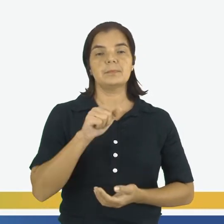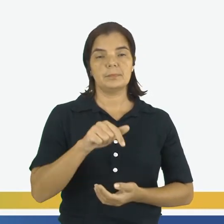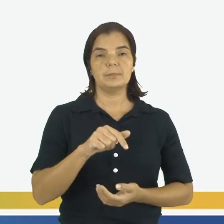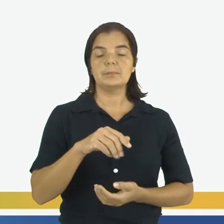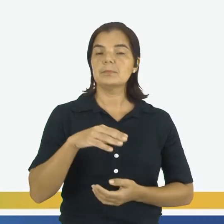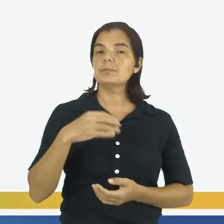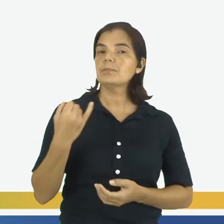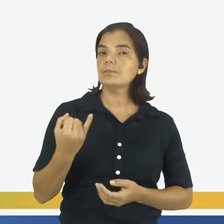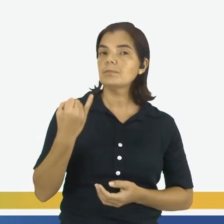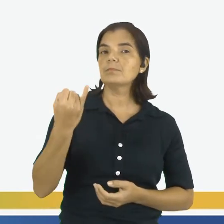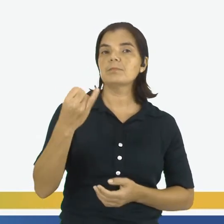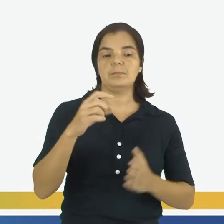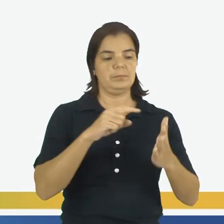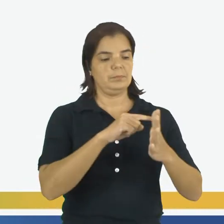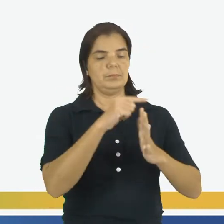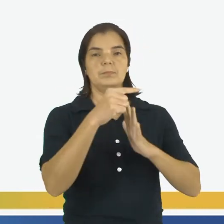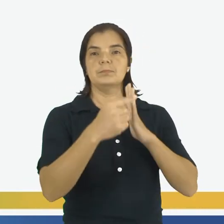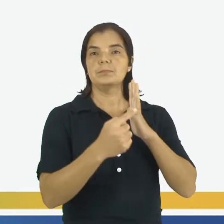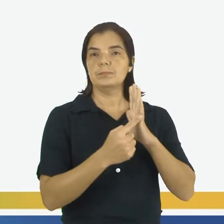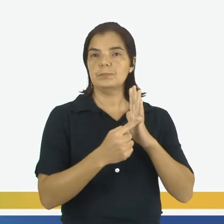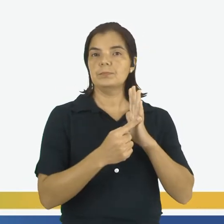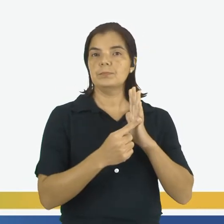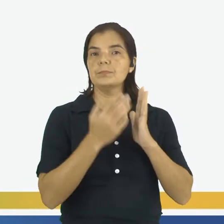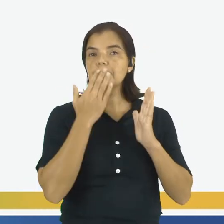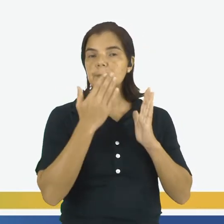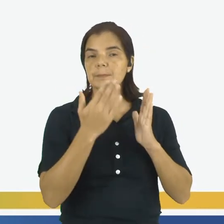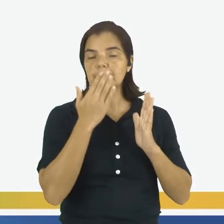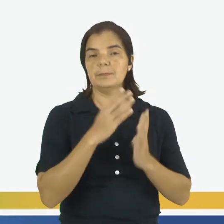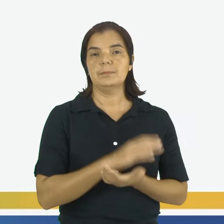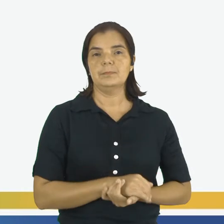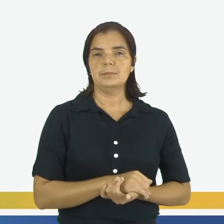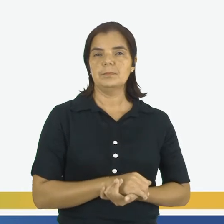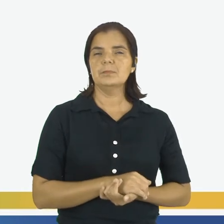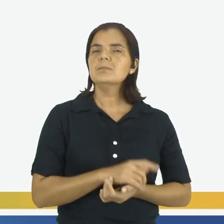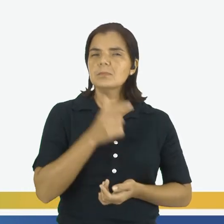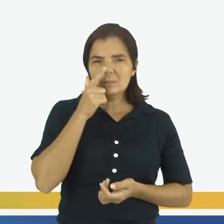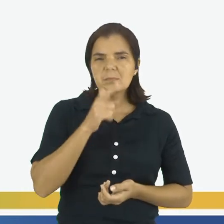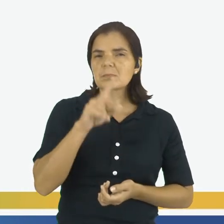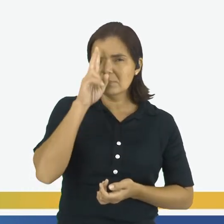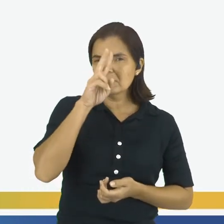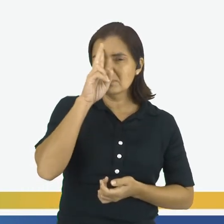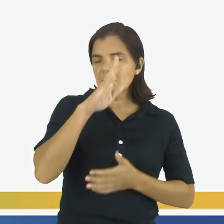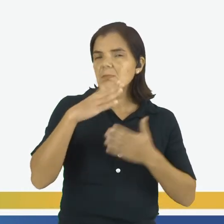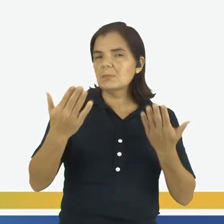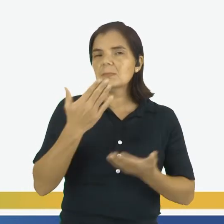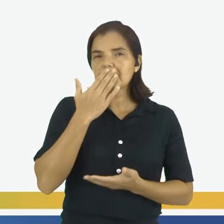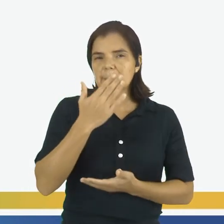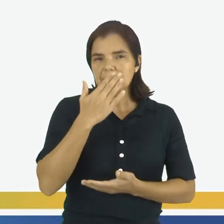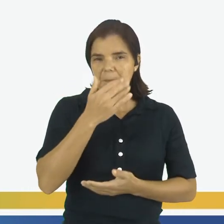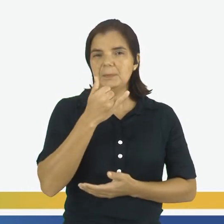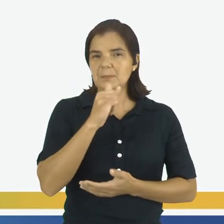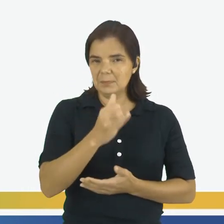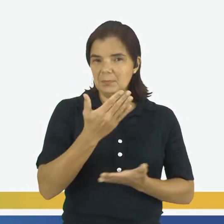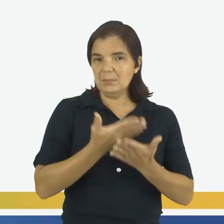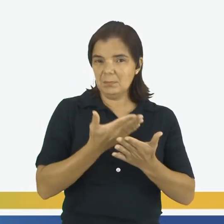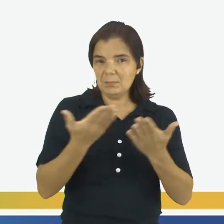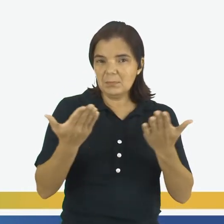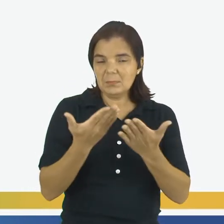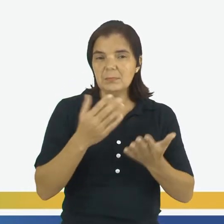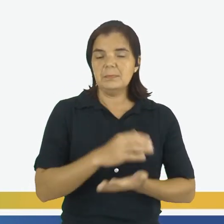mais precisamente, 5 tipos de energia. Você consegue lembrar quais são os tipos de energia que nós estudamos